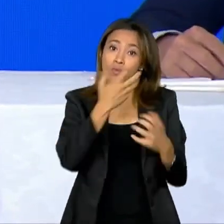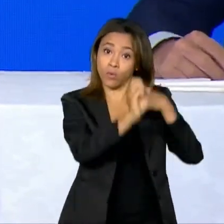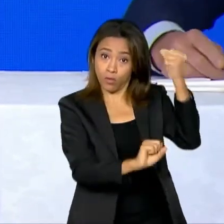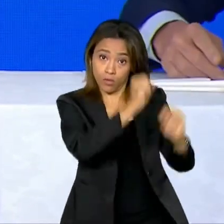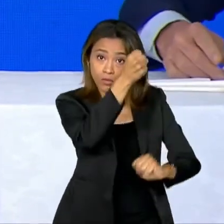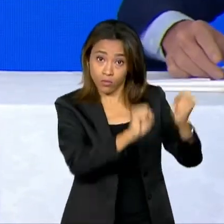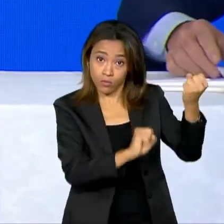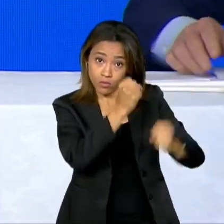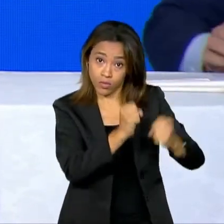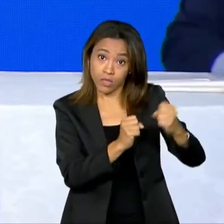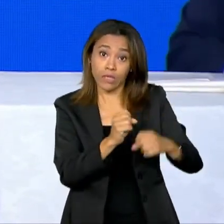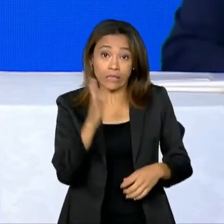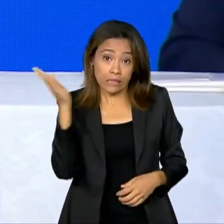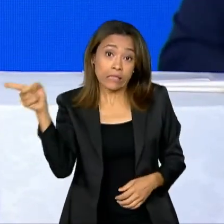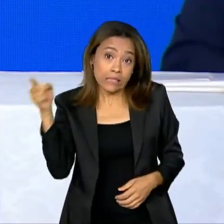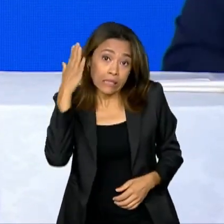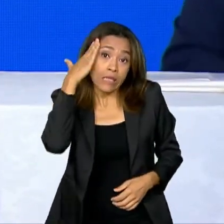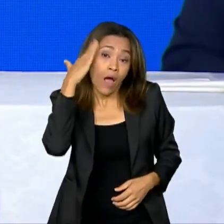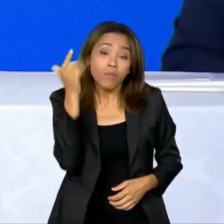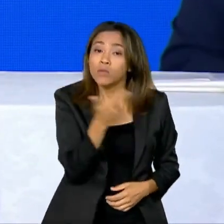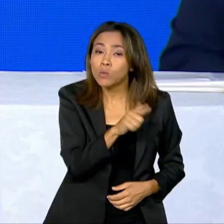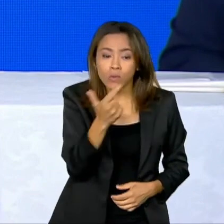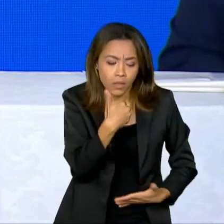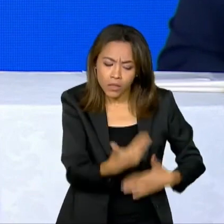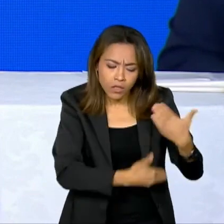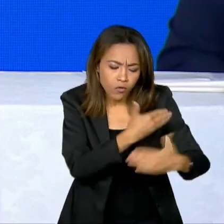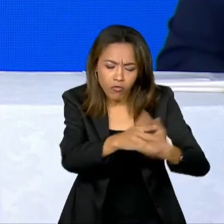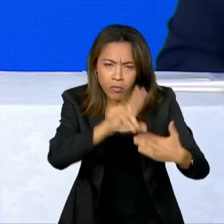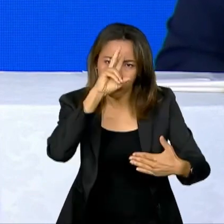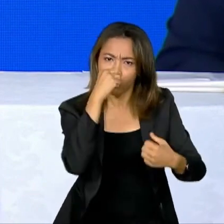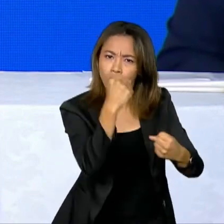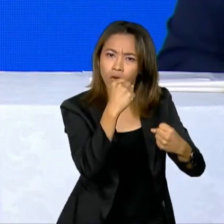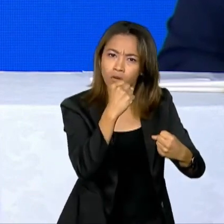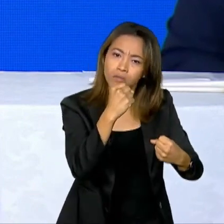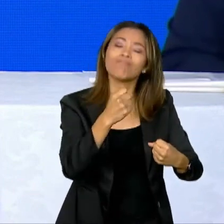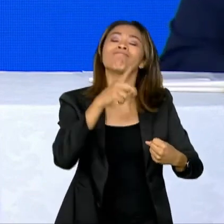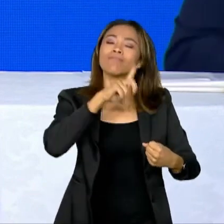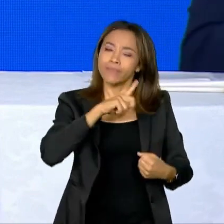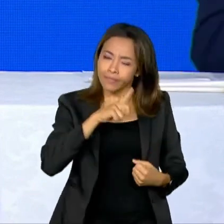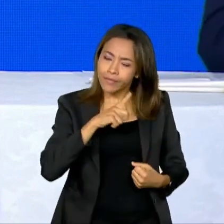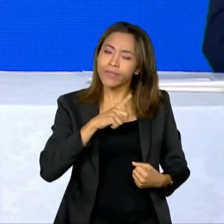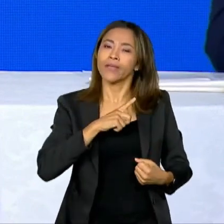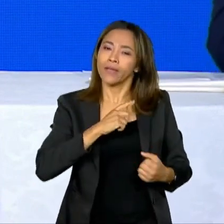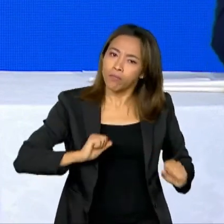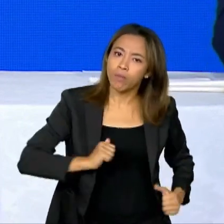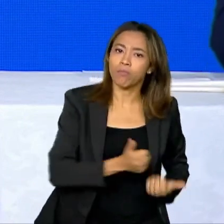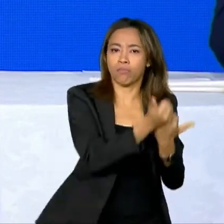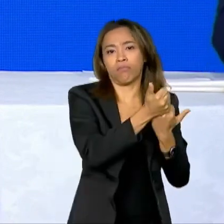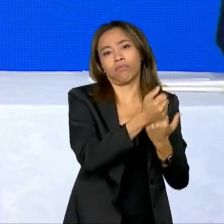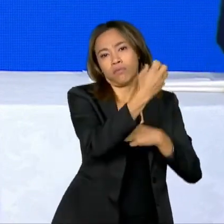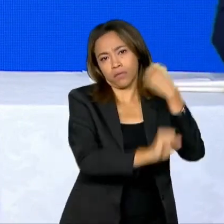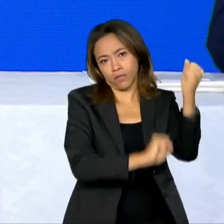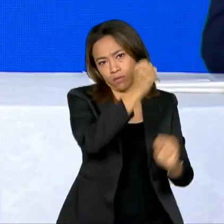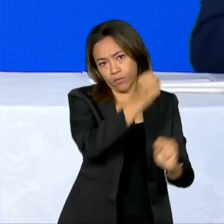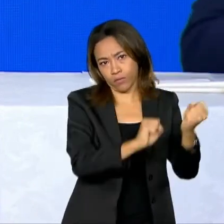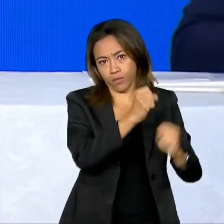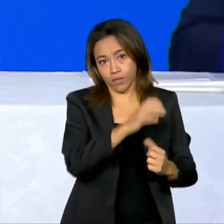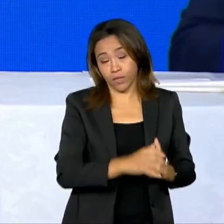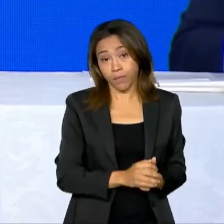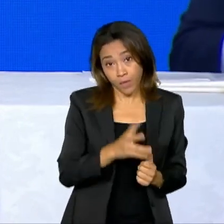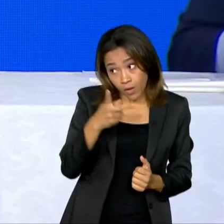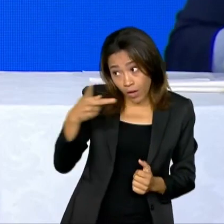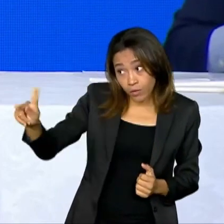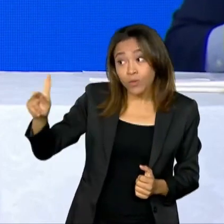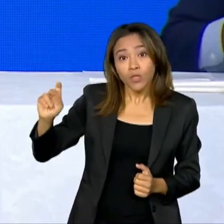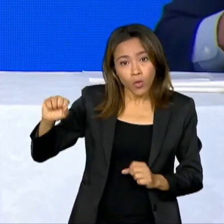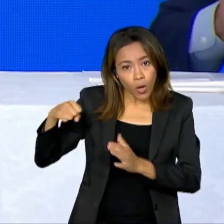não tem desenvolvimento mais forte sem ter uma indústria forte. Aliás, a sua origem é a